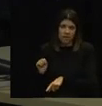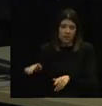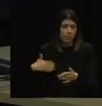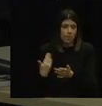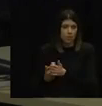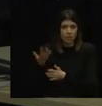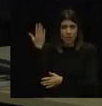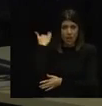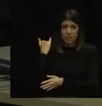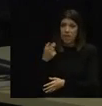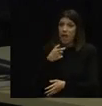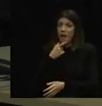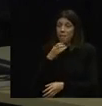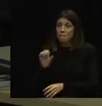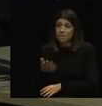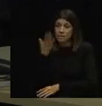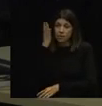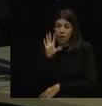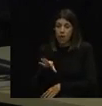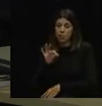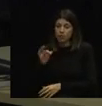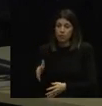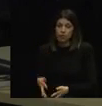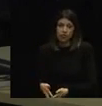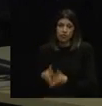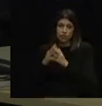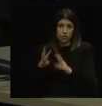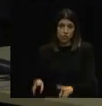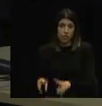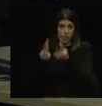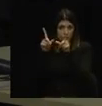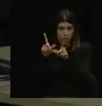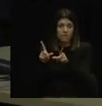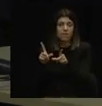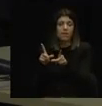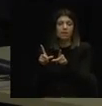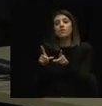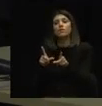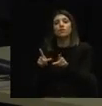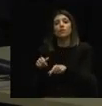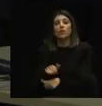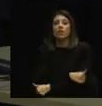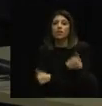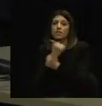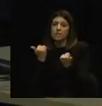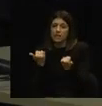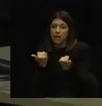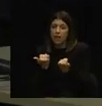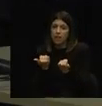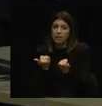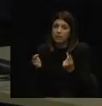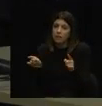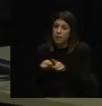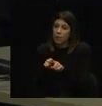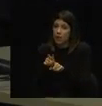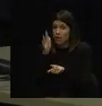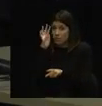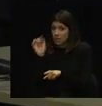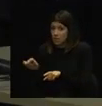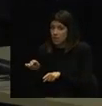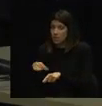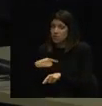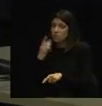nas opções estruturantes do desenvolvimento da cidade, e esta convergência já demonstrou incapacidade para a resolução